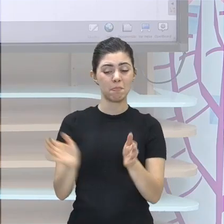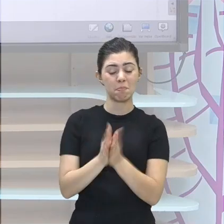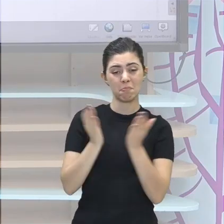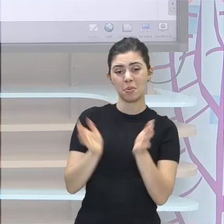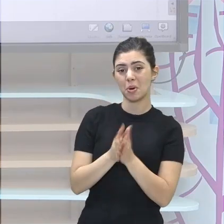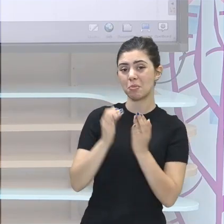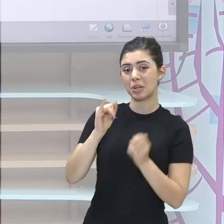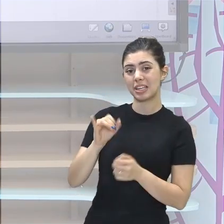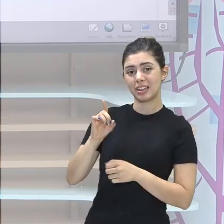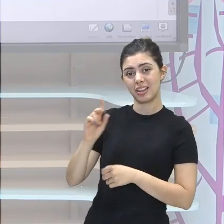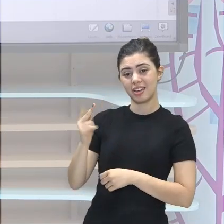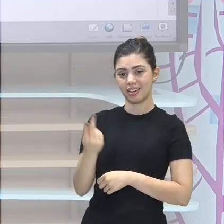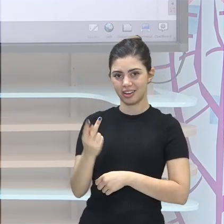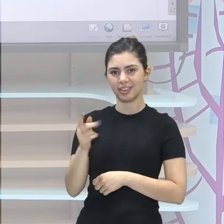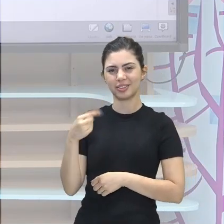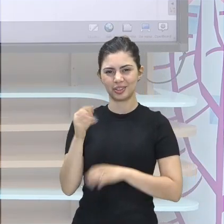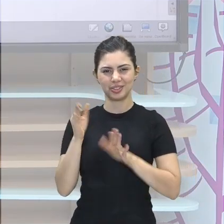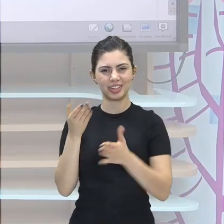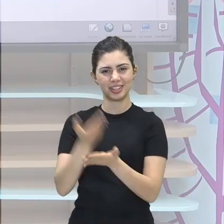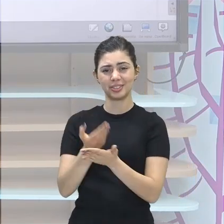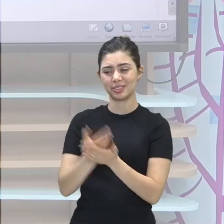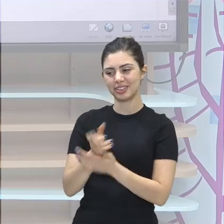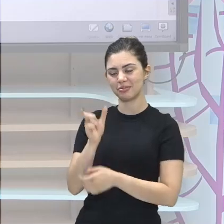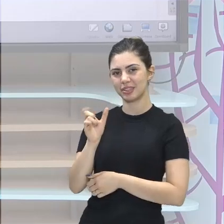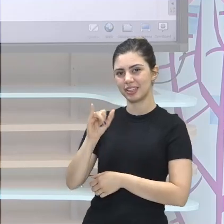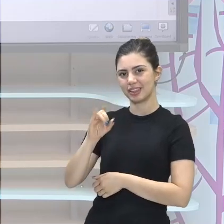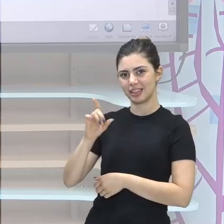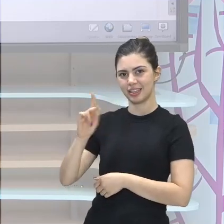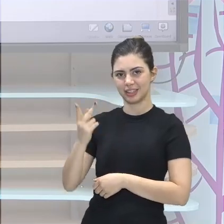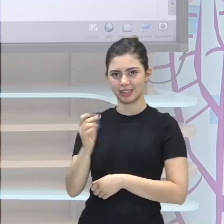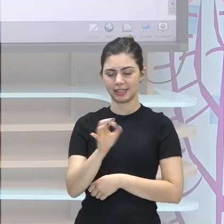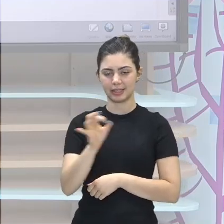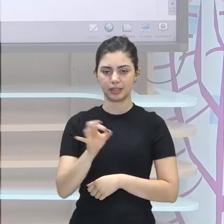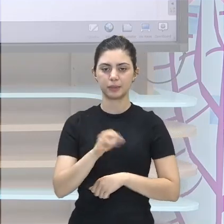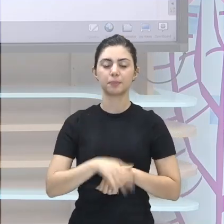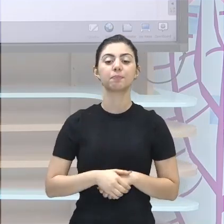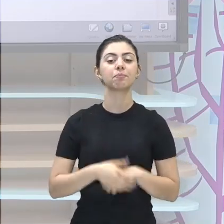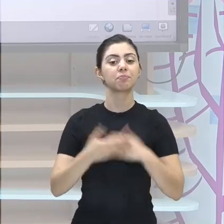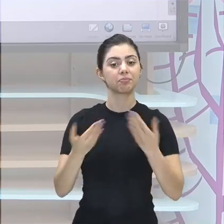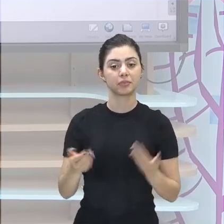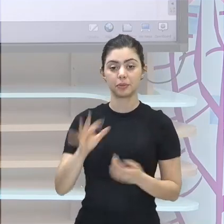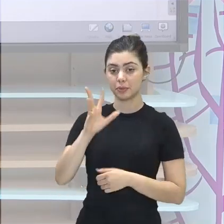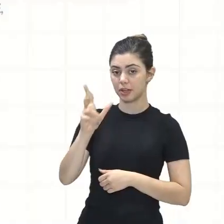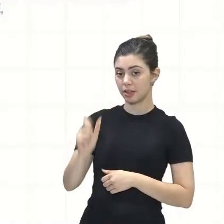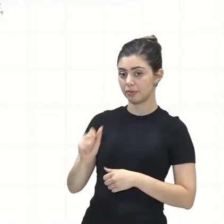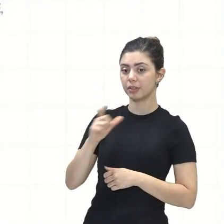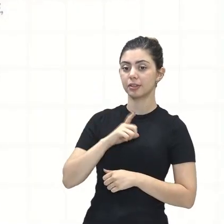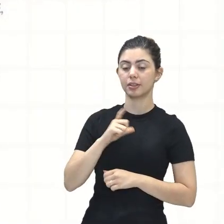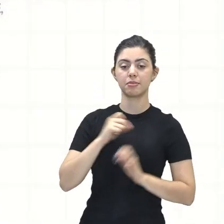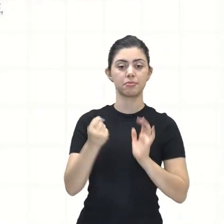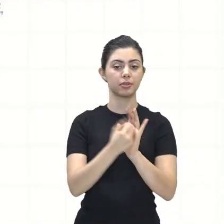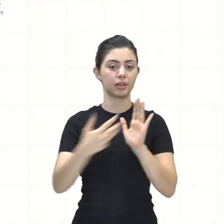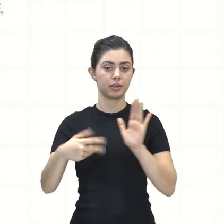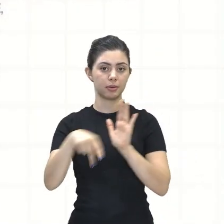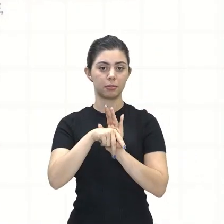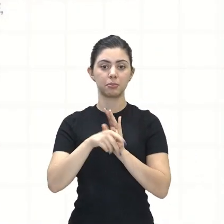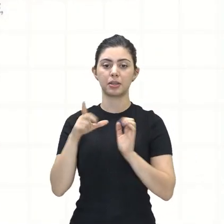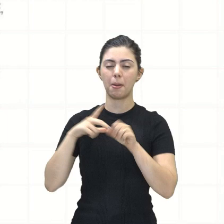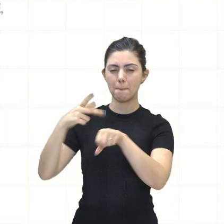IDH muito baixo. A gente já viu o que é IDH por aqui. E aí a gente verifica que a África tem essas características, né, são vários